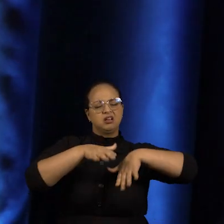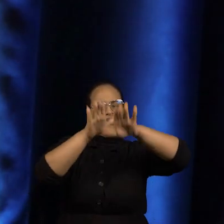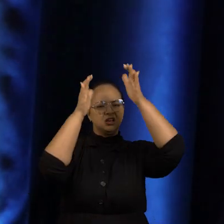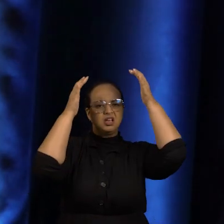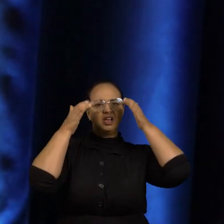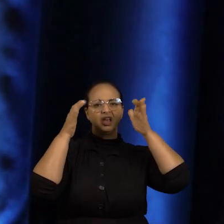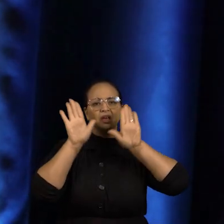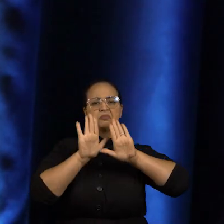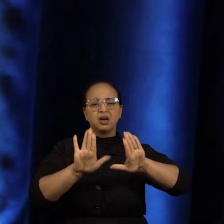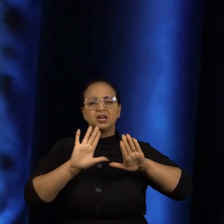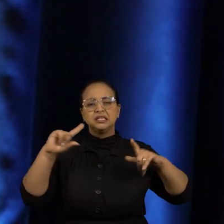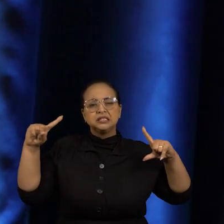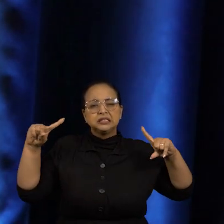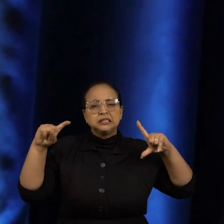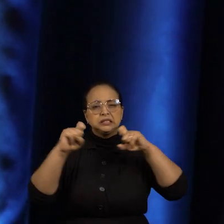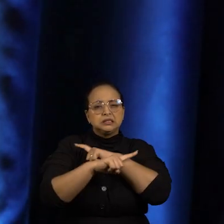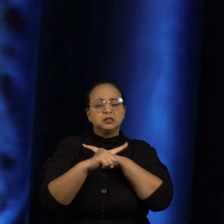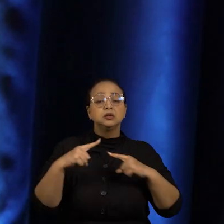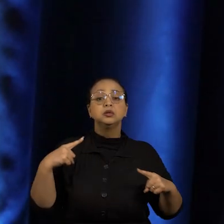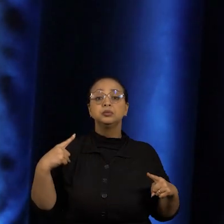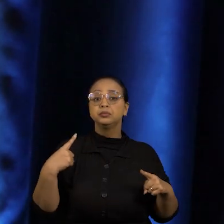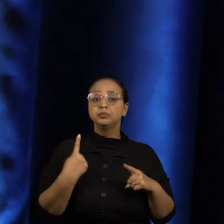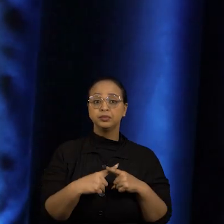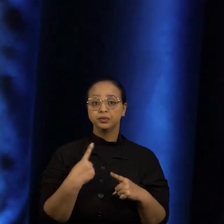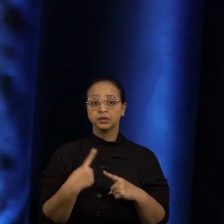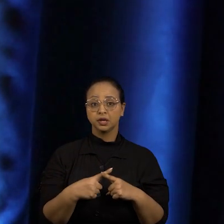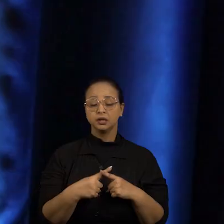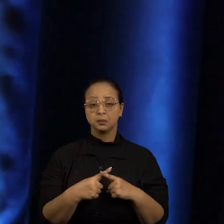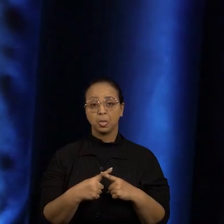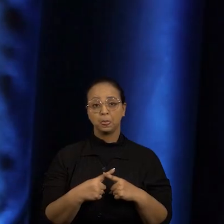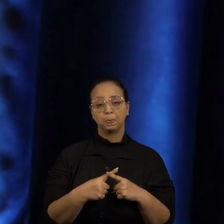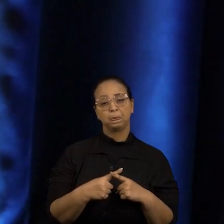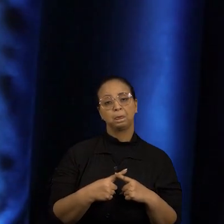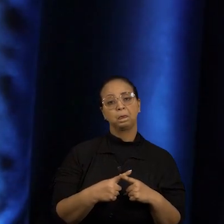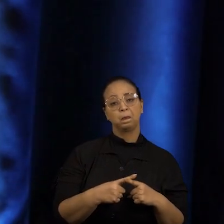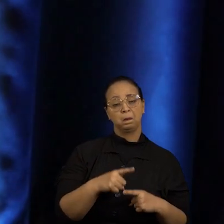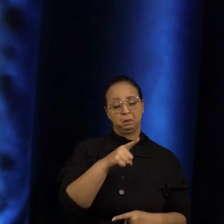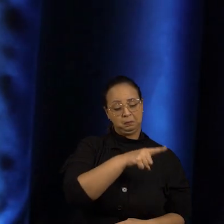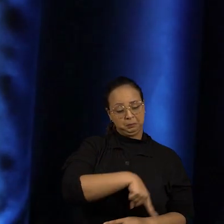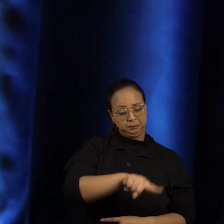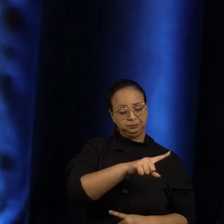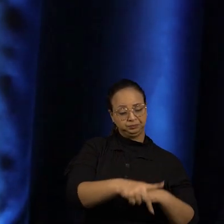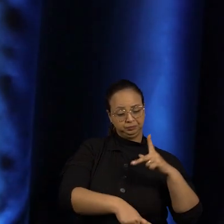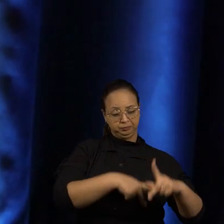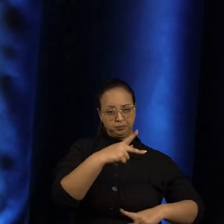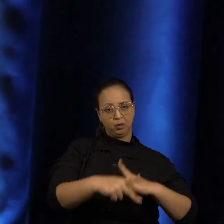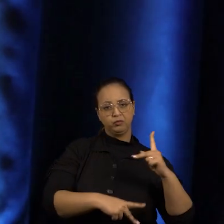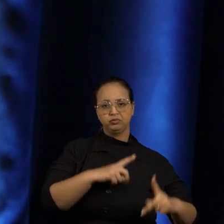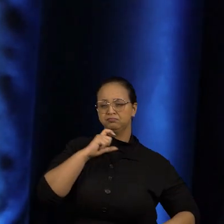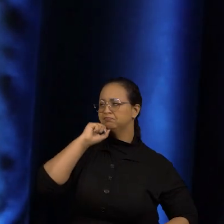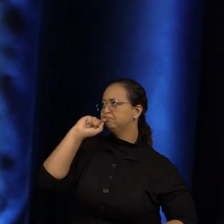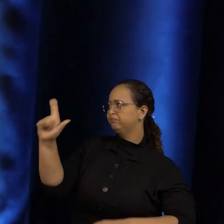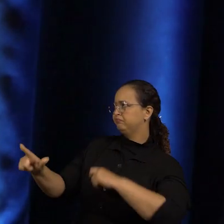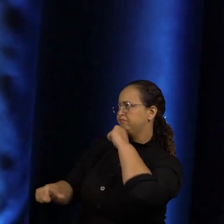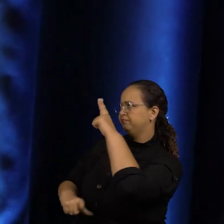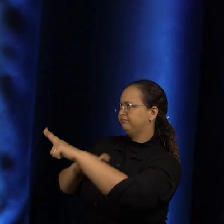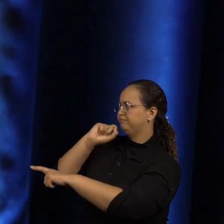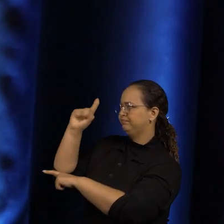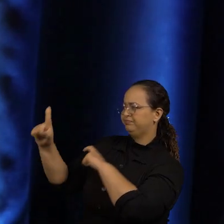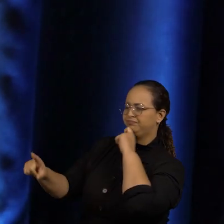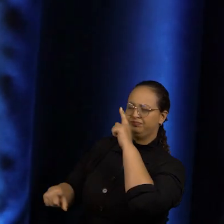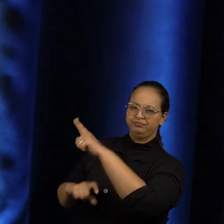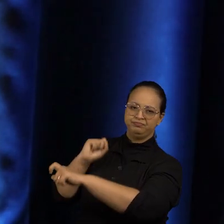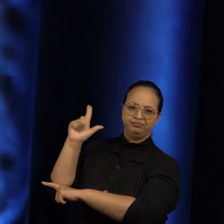muito difícil, porque haviam abandonado o Senhor. Ali era o tempo em que Jezabel